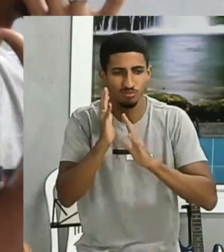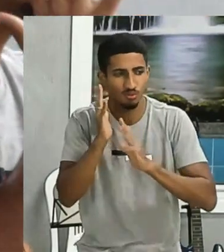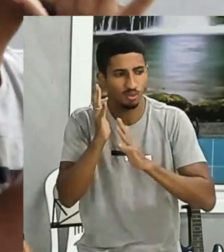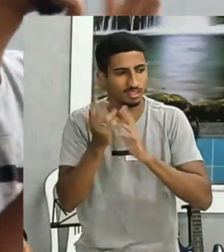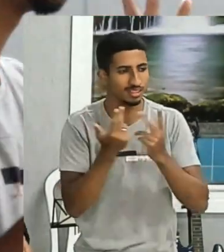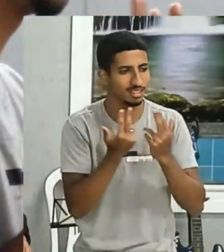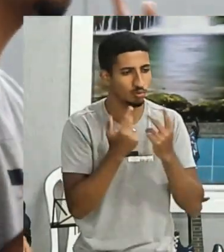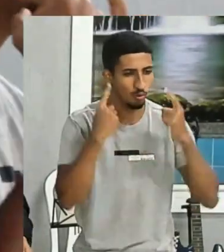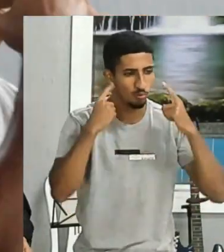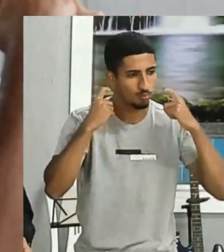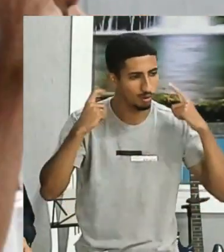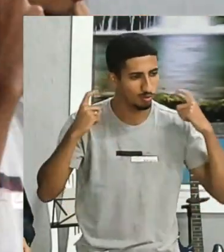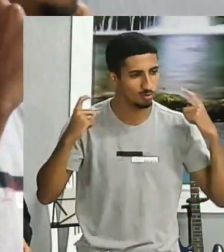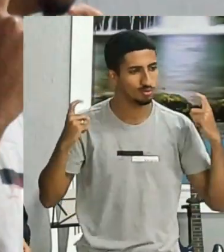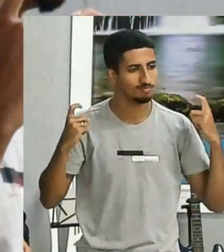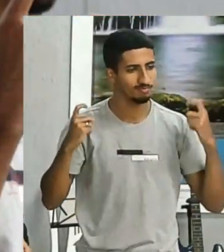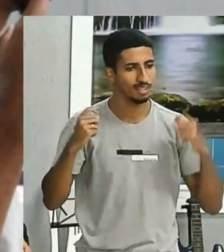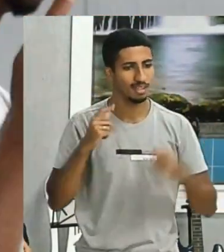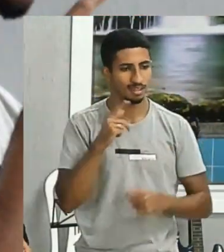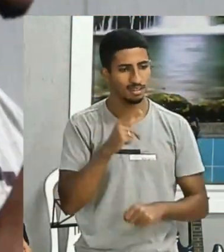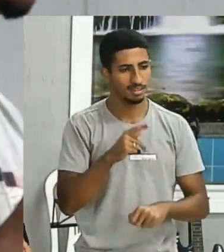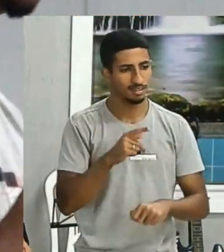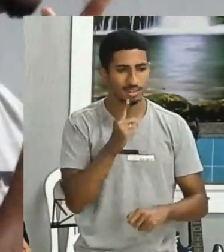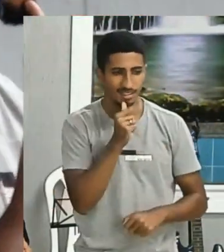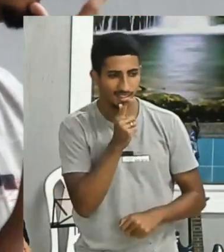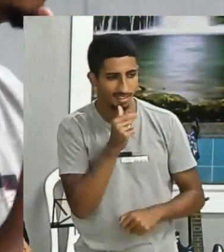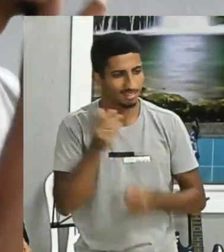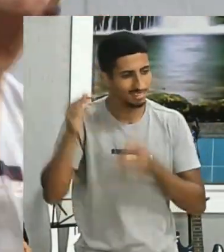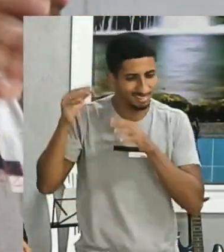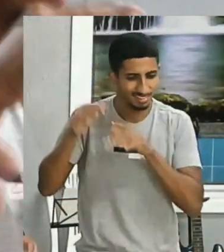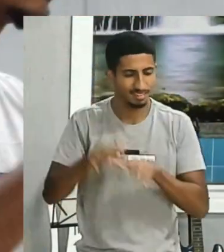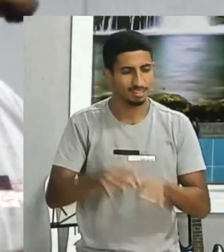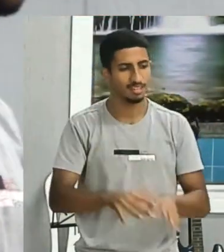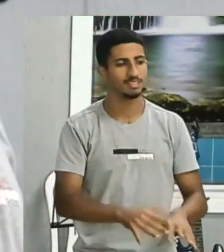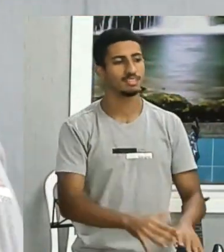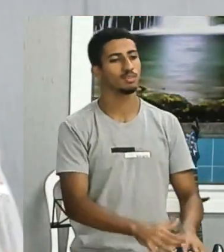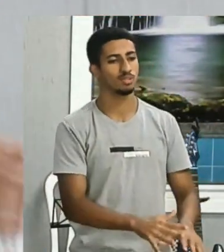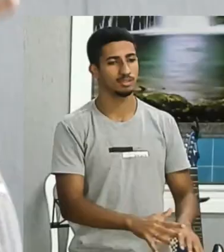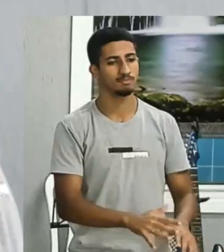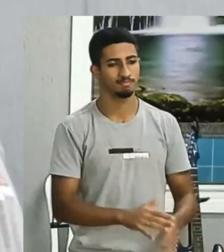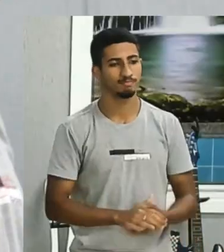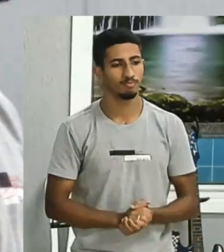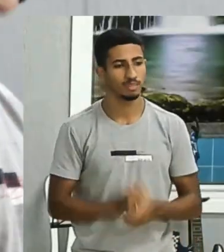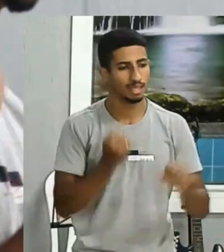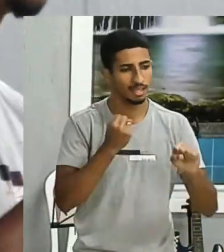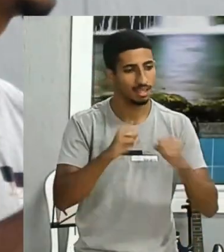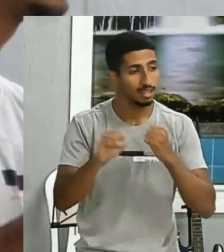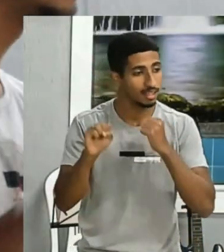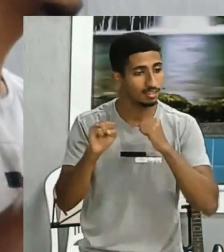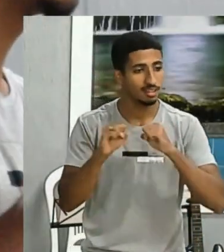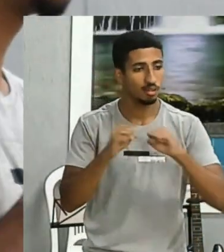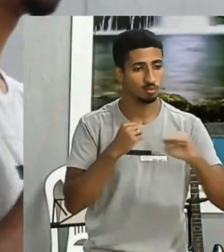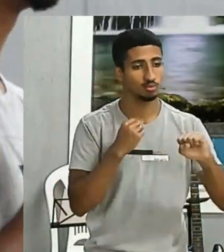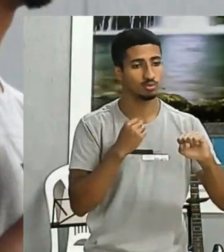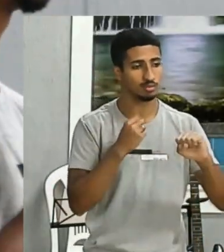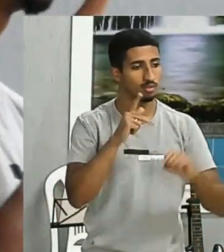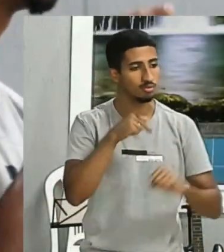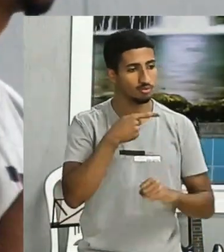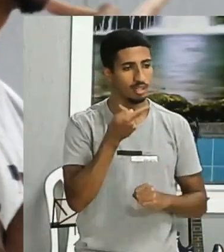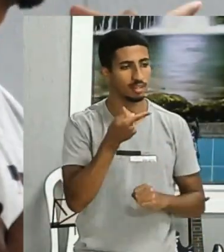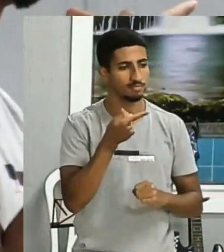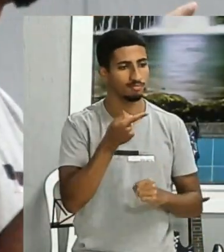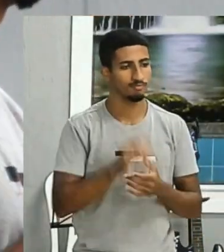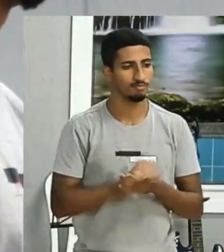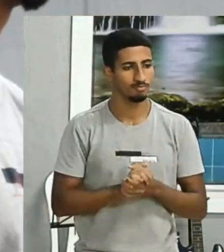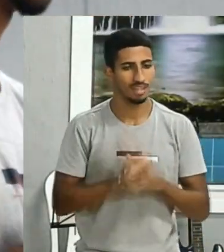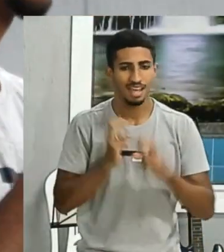Salmo 29 vai falar como a voz de Deus, como a voz de muitas águas. E aqui Cristo está sendo apresentado